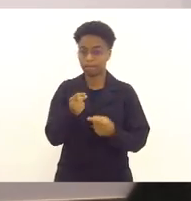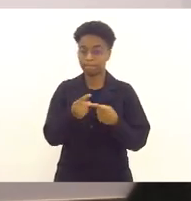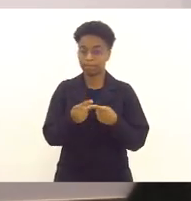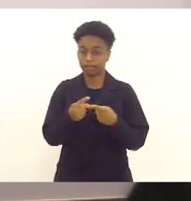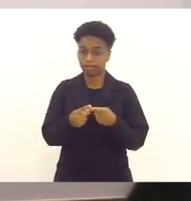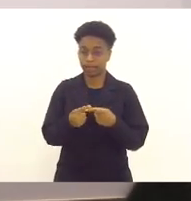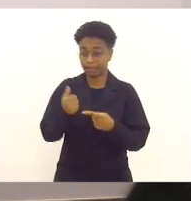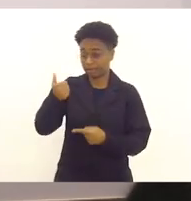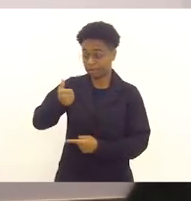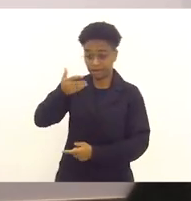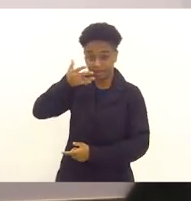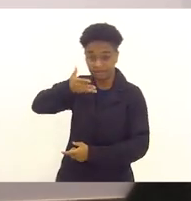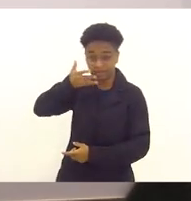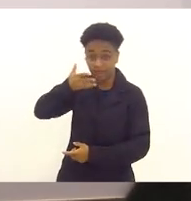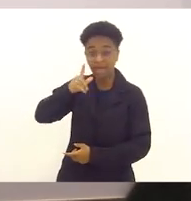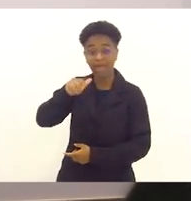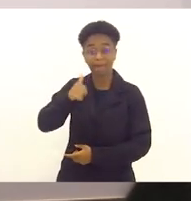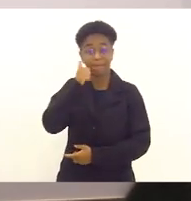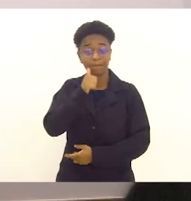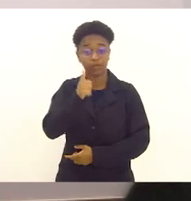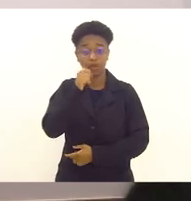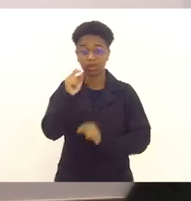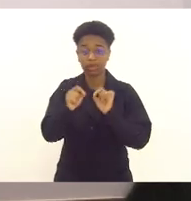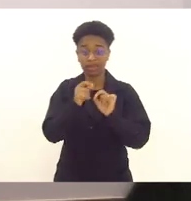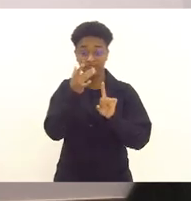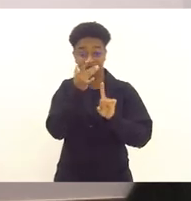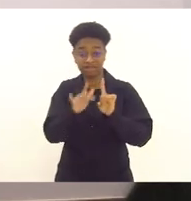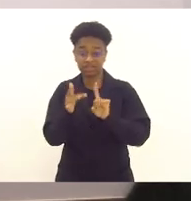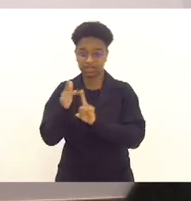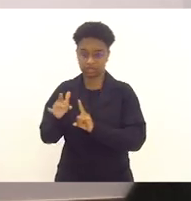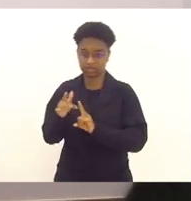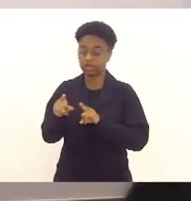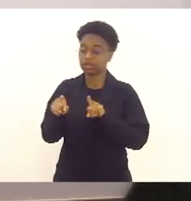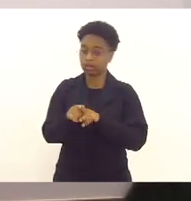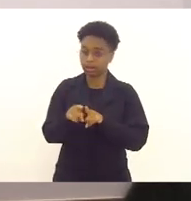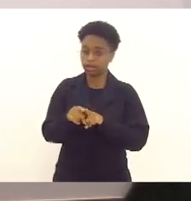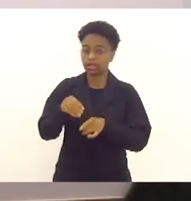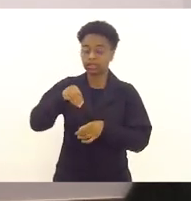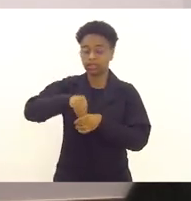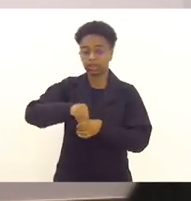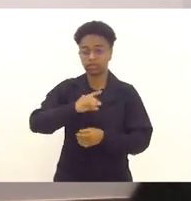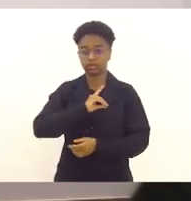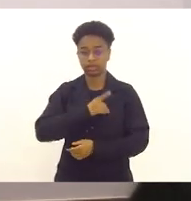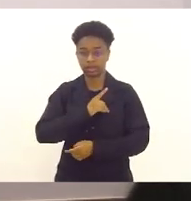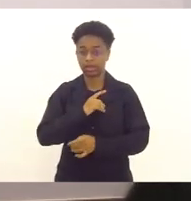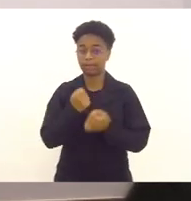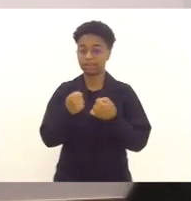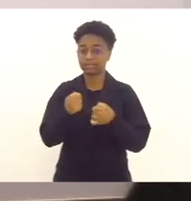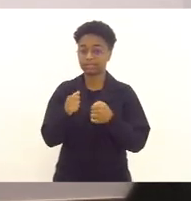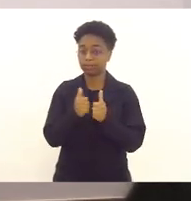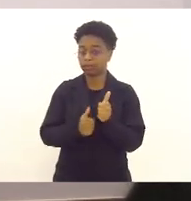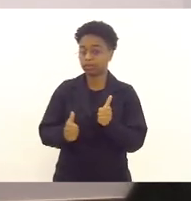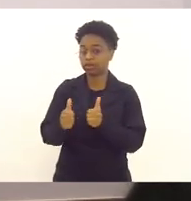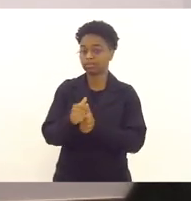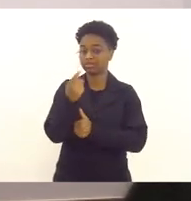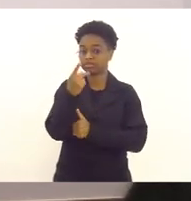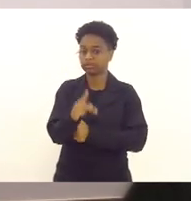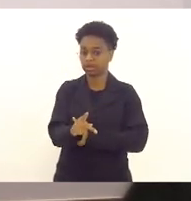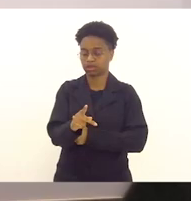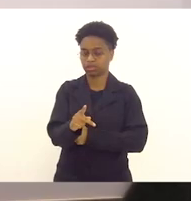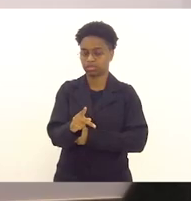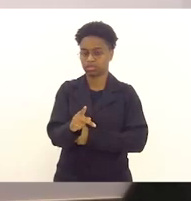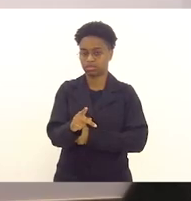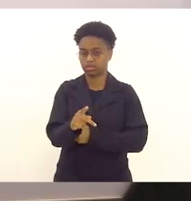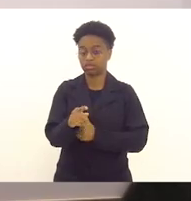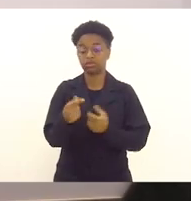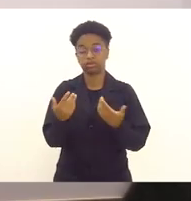primeiras a falarem Aqui foram as Mulheres vítimas na delegacia e o protagonismo é dessa mulher Então tem que se dá